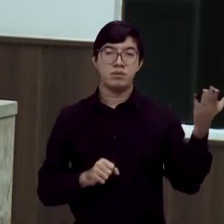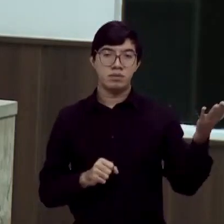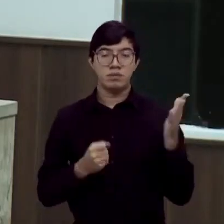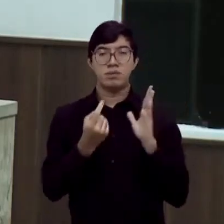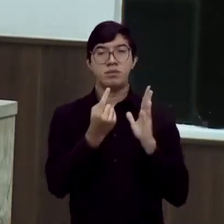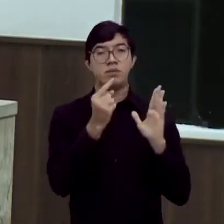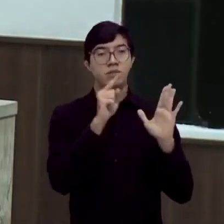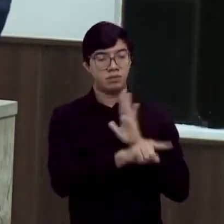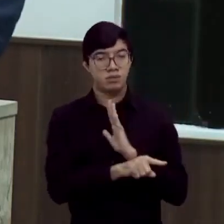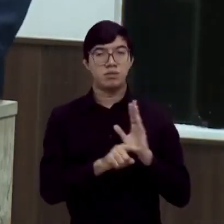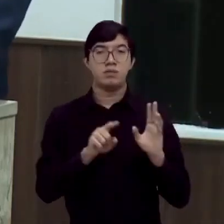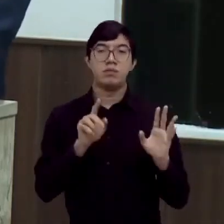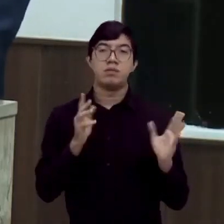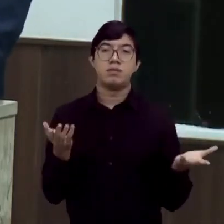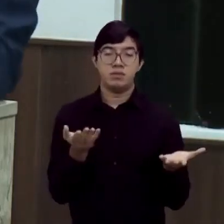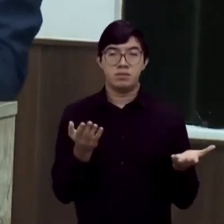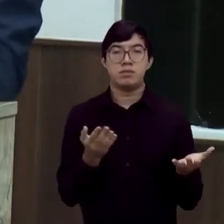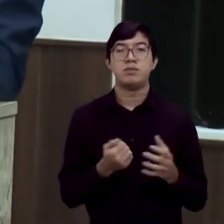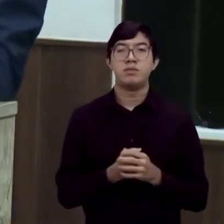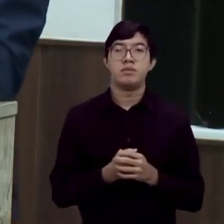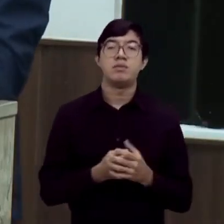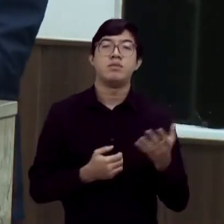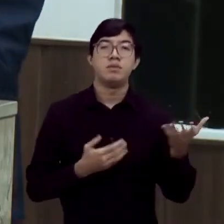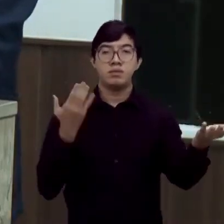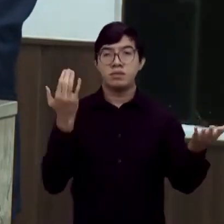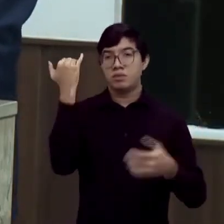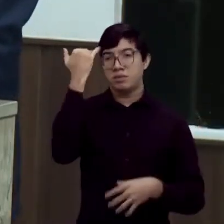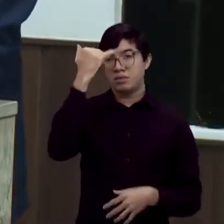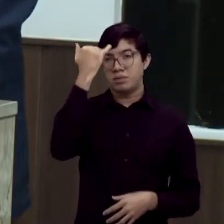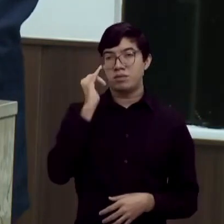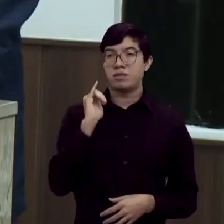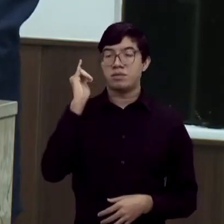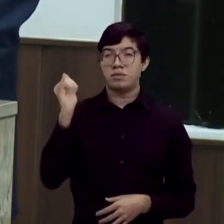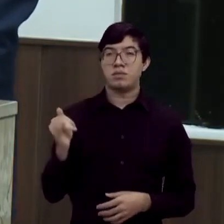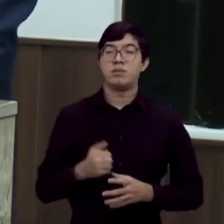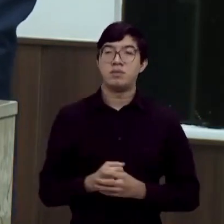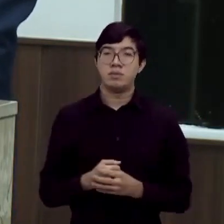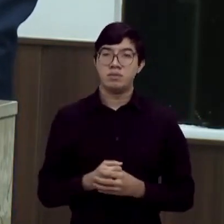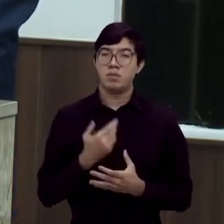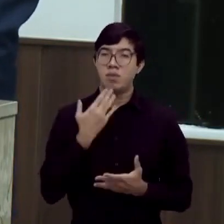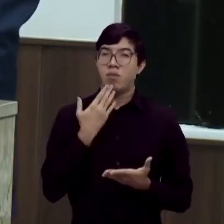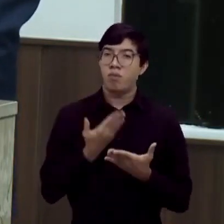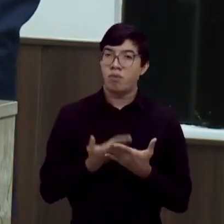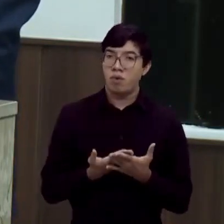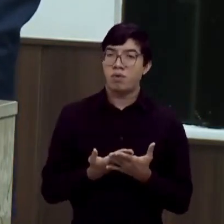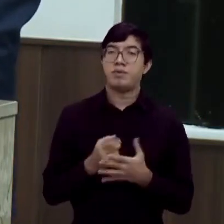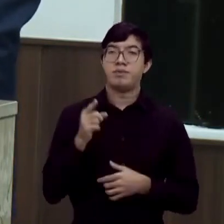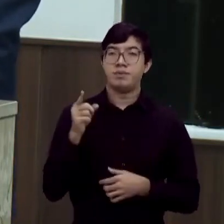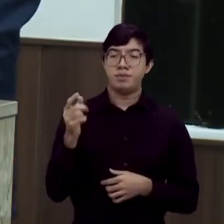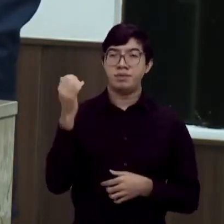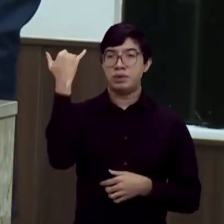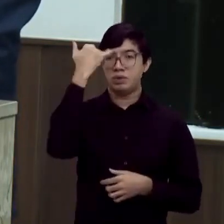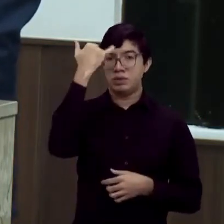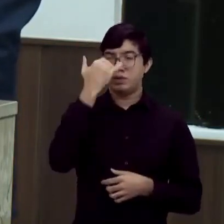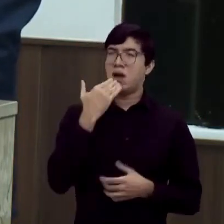Senhor presidente, vereador, meu eterno líder Júlio Brise, eu fiquei surpreso com a fala do vereador Júlio